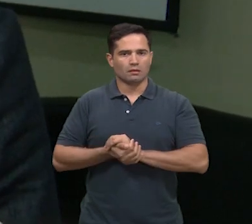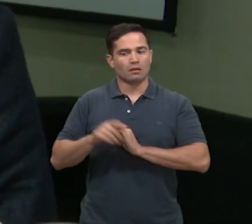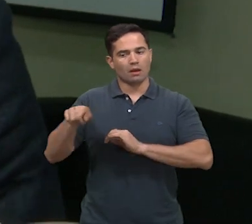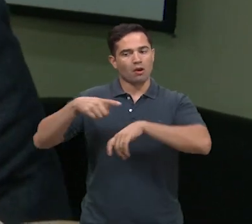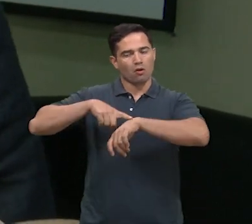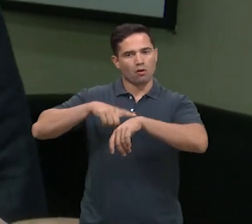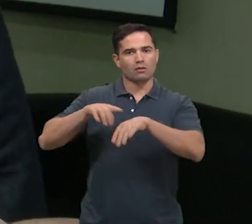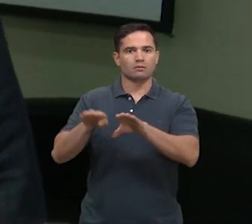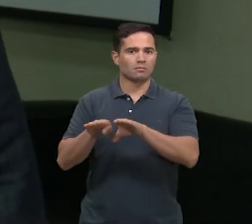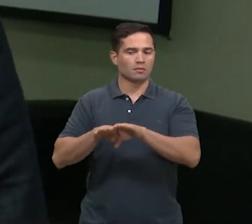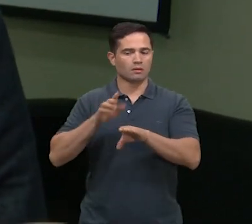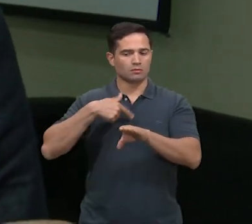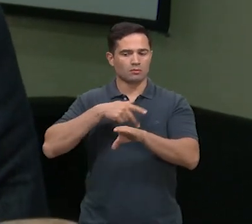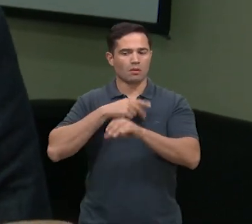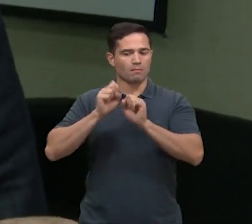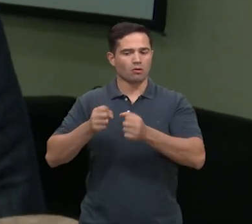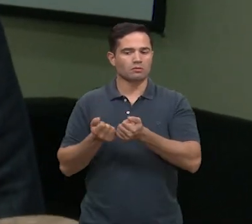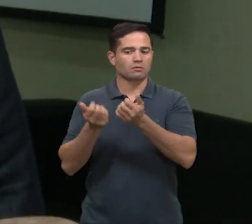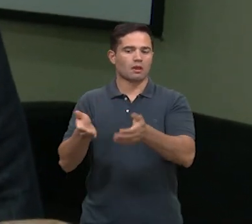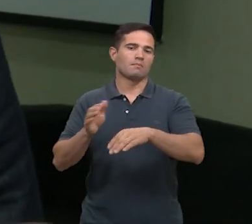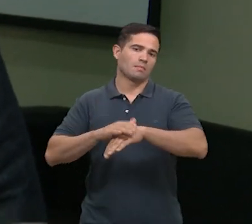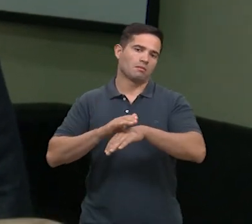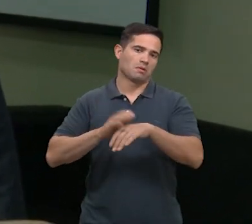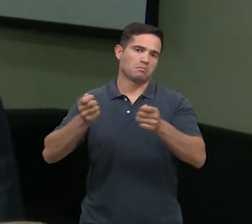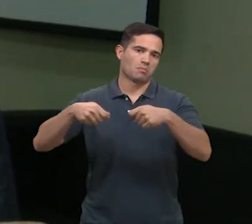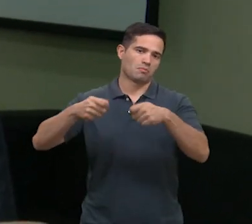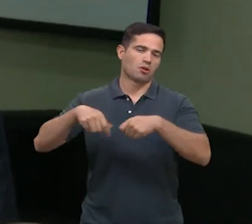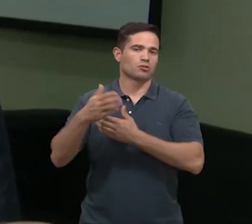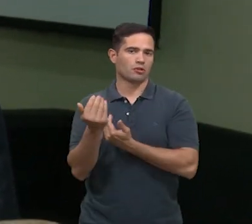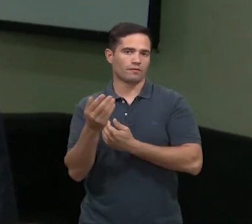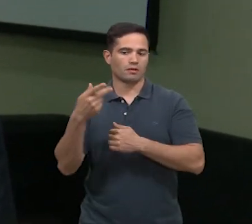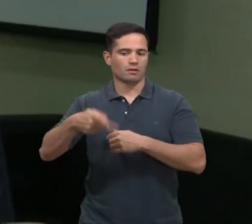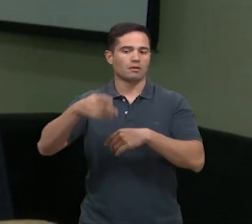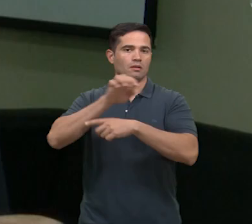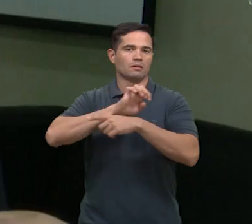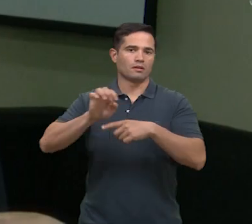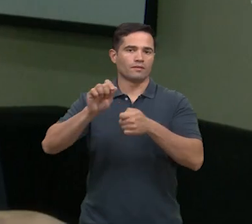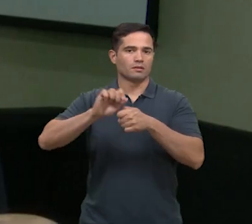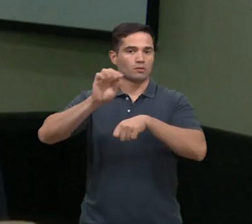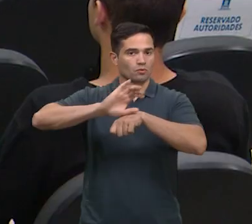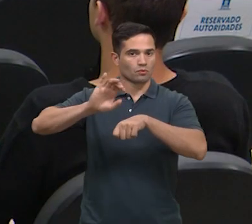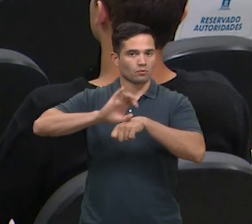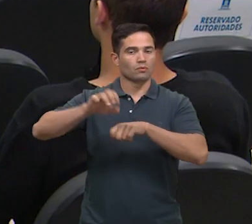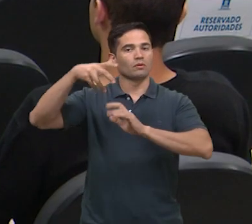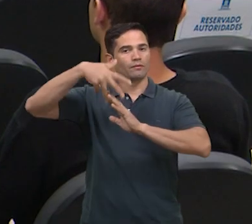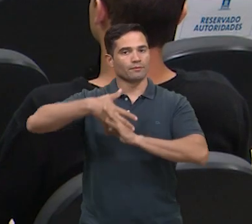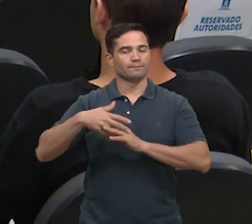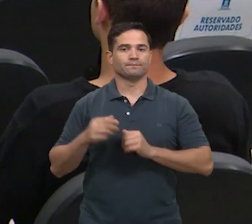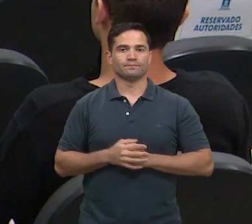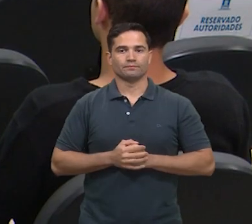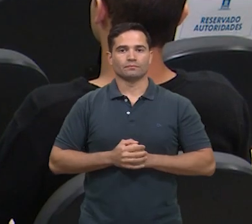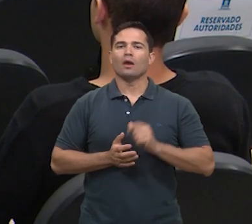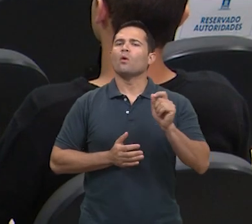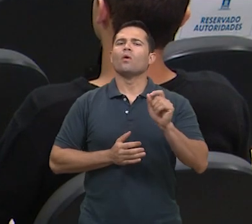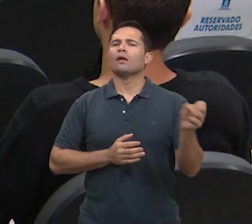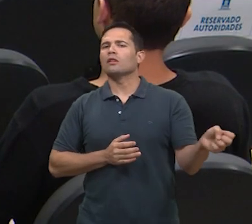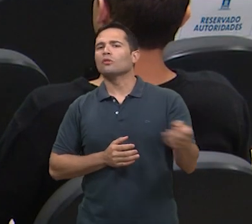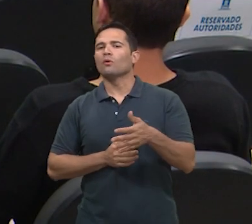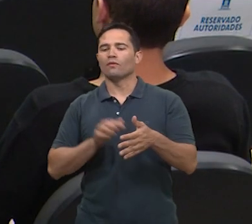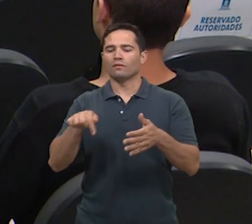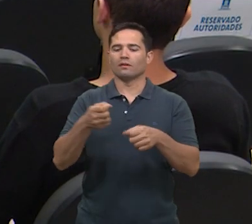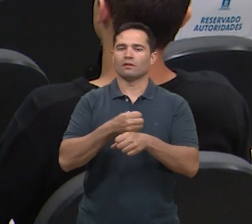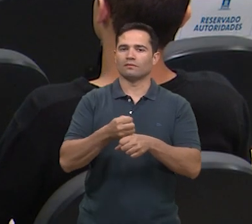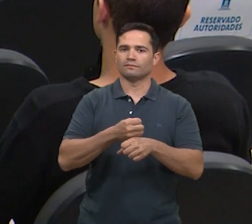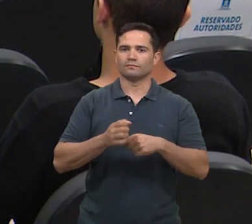momento ali da gente também poder dar mais opções mais possibilidades para os jovens no nosso estado fazer o curso na ufms uma das novidades deste ano